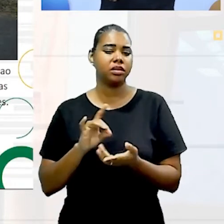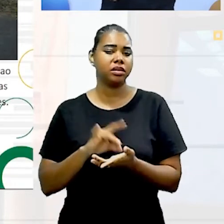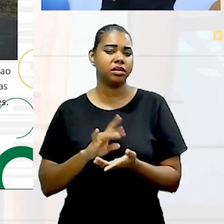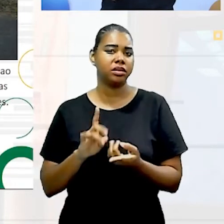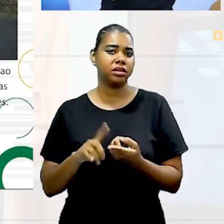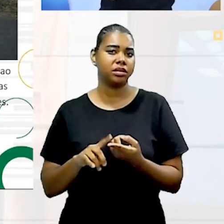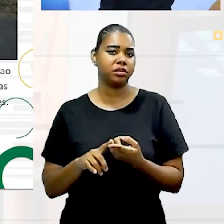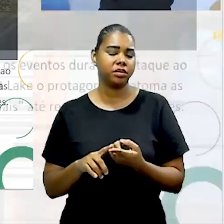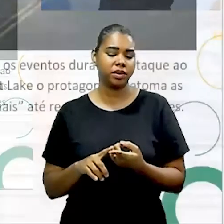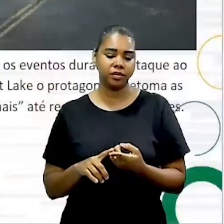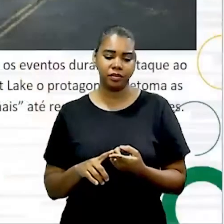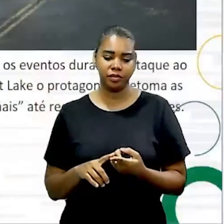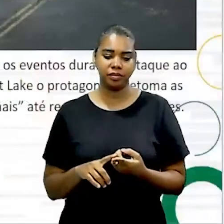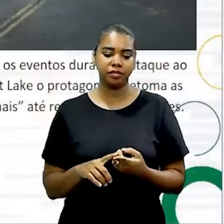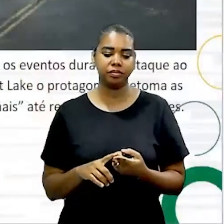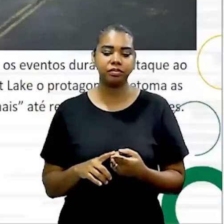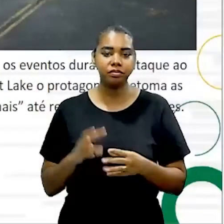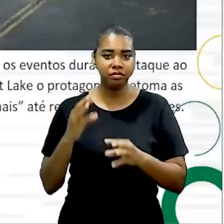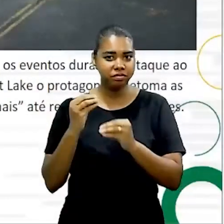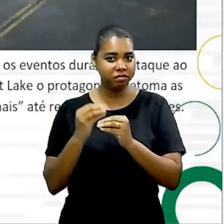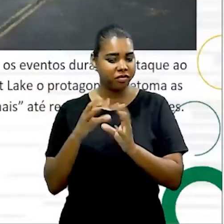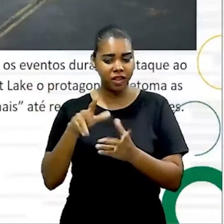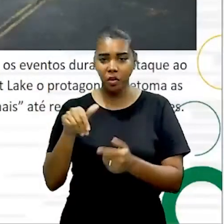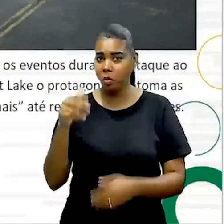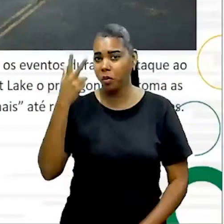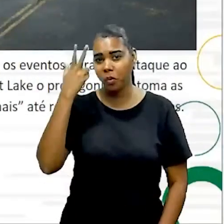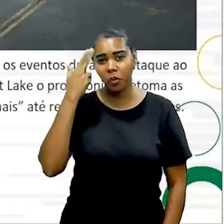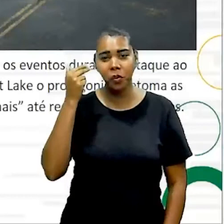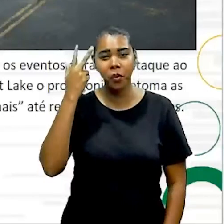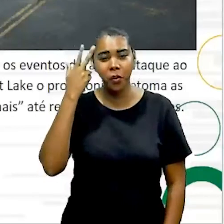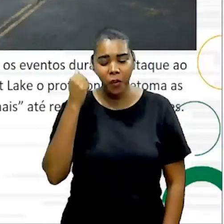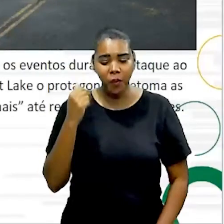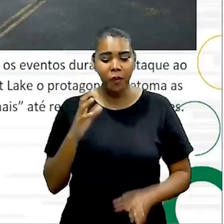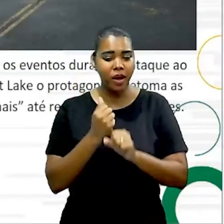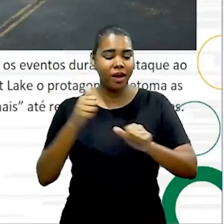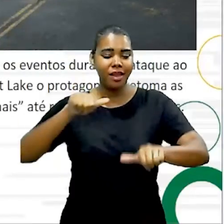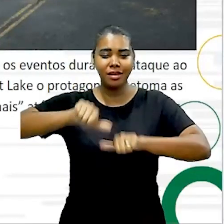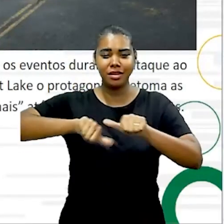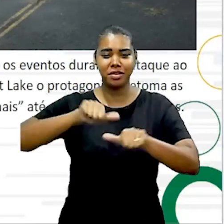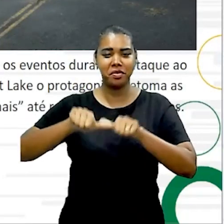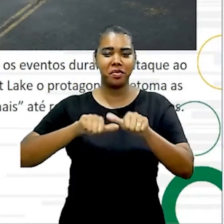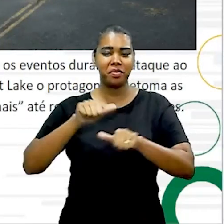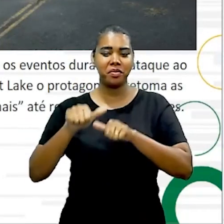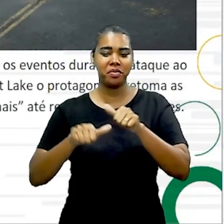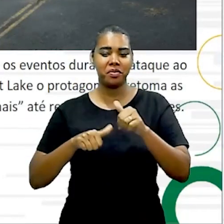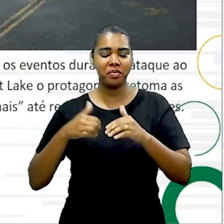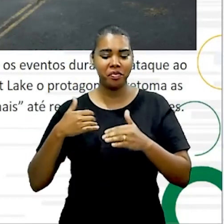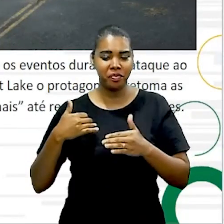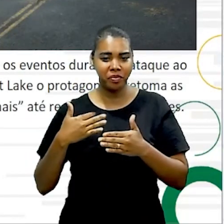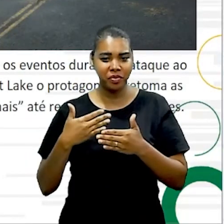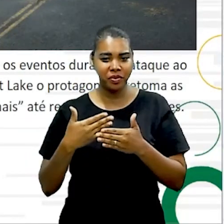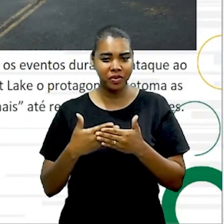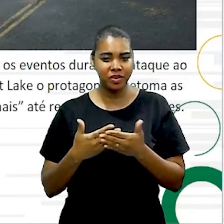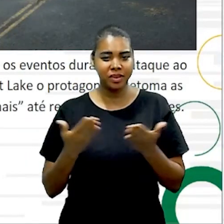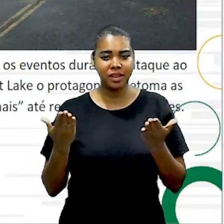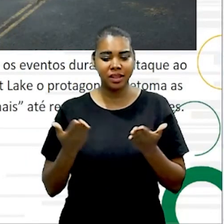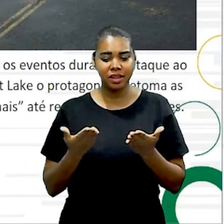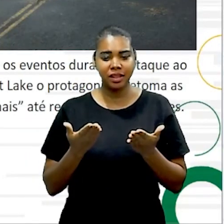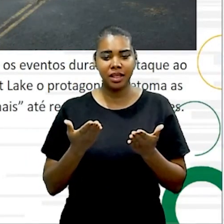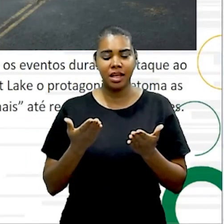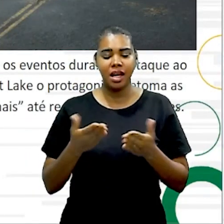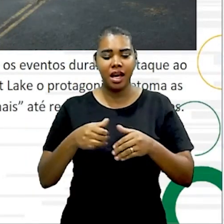Nessa fase, o herói inicia o caminho de volta ao mundo comum, porém agora com grande transformação adquirida no processo. Aqui ele pode ser